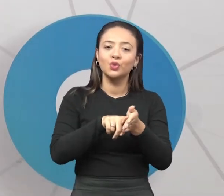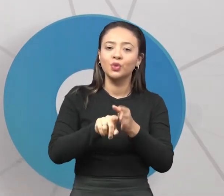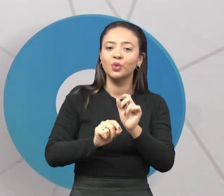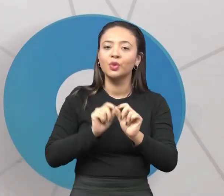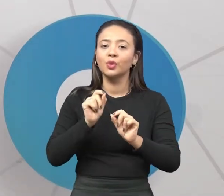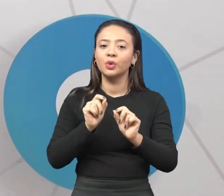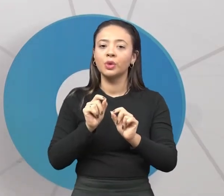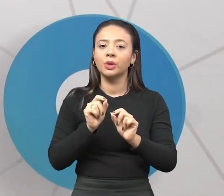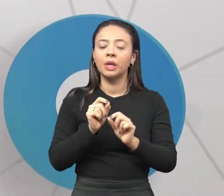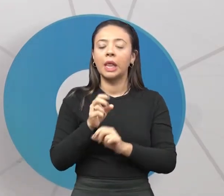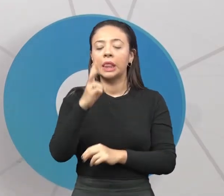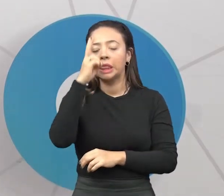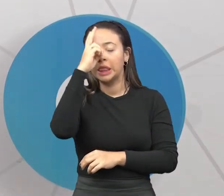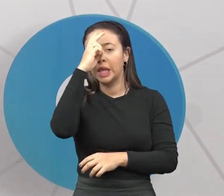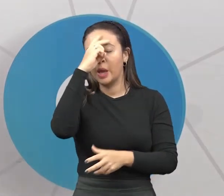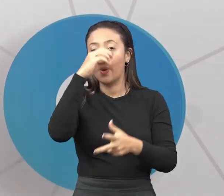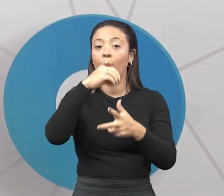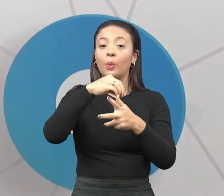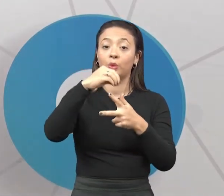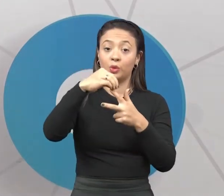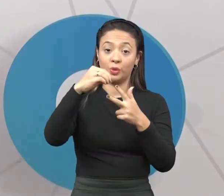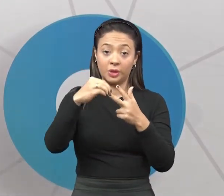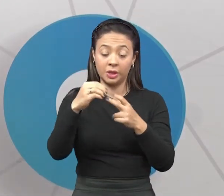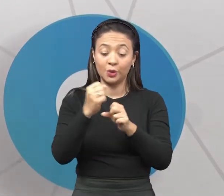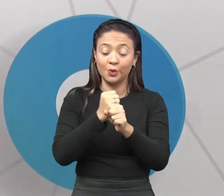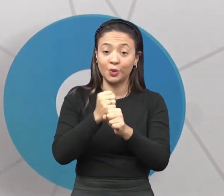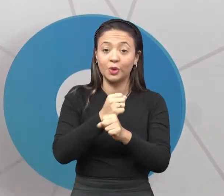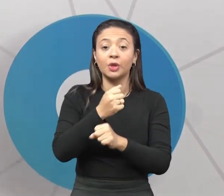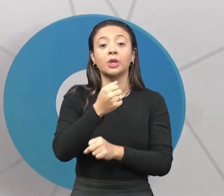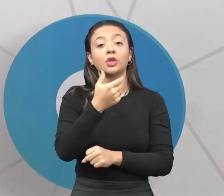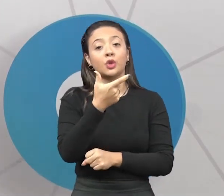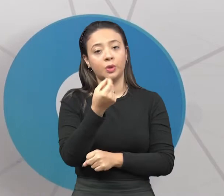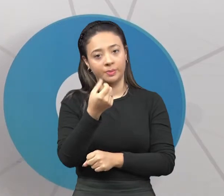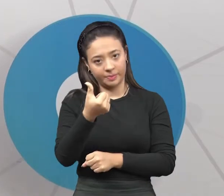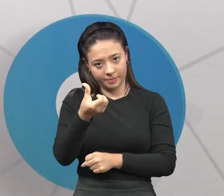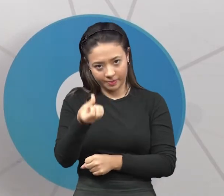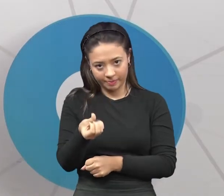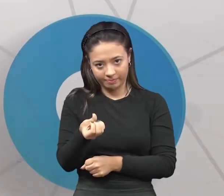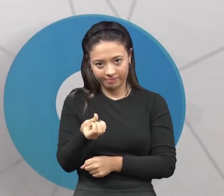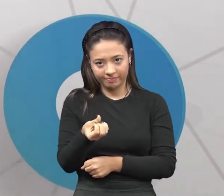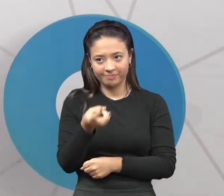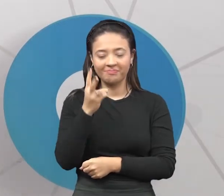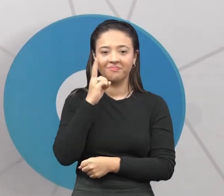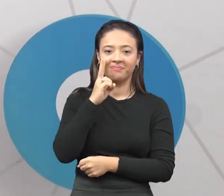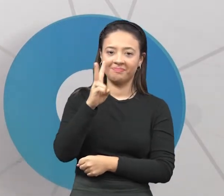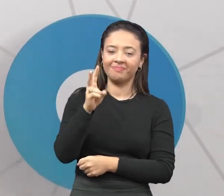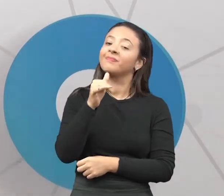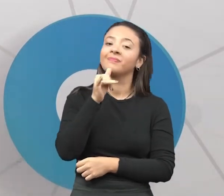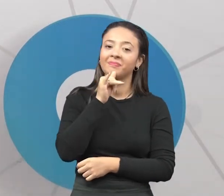aplicado ao Exame Nacional do Ensino Médio do ano de 2016.